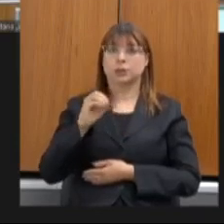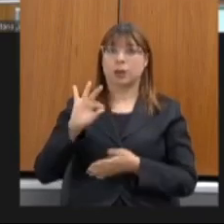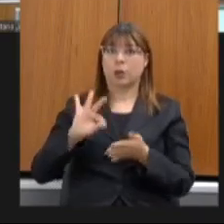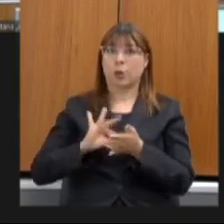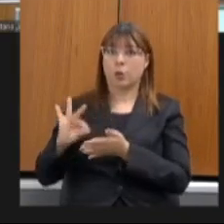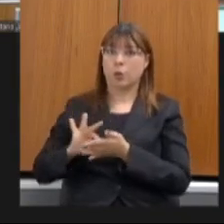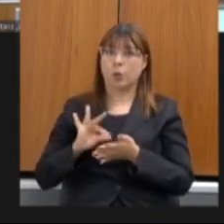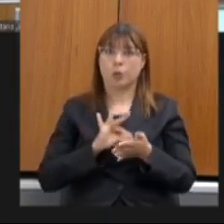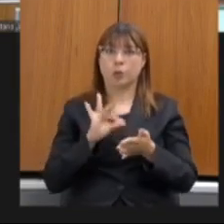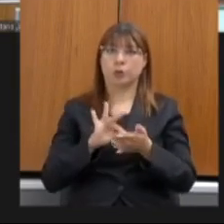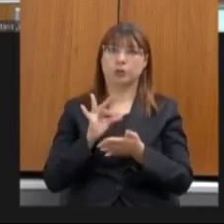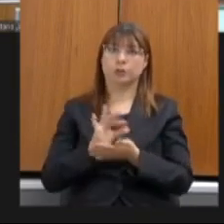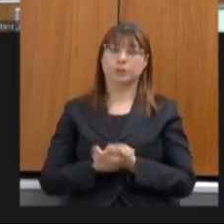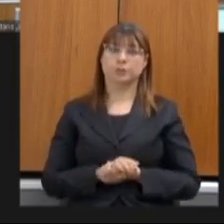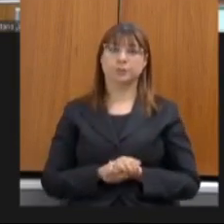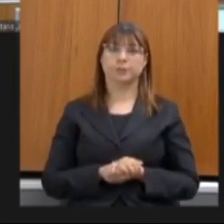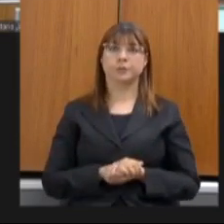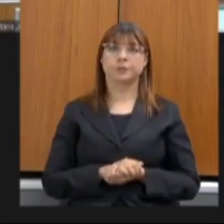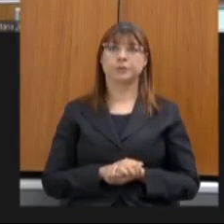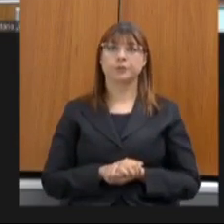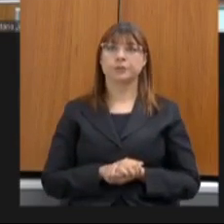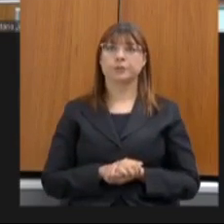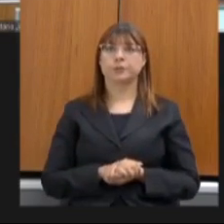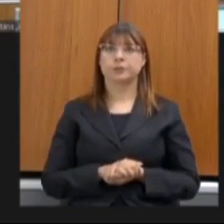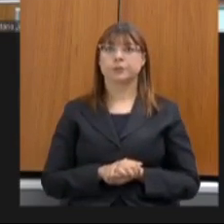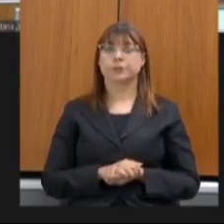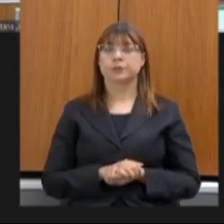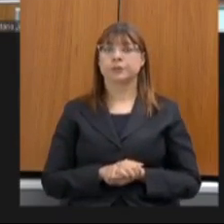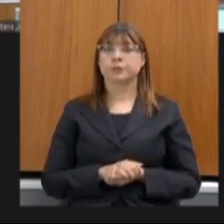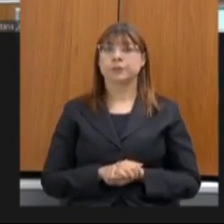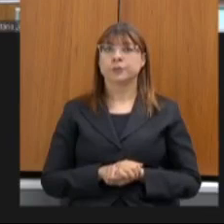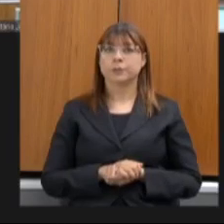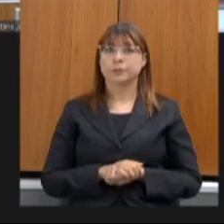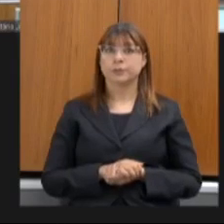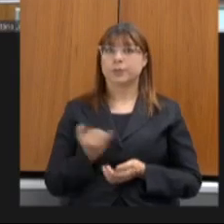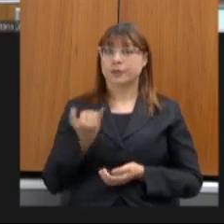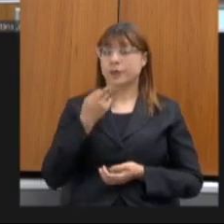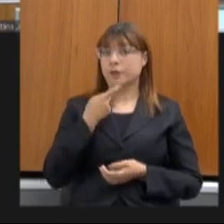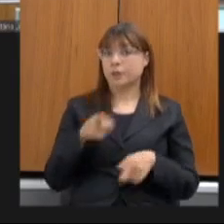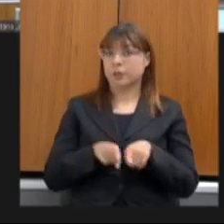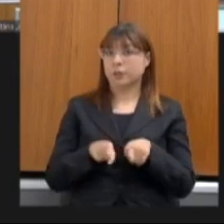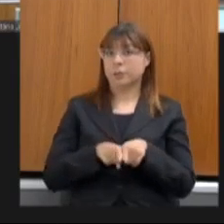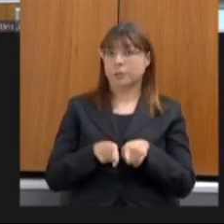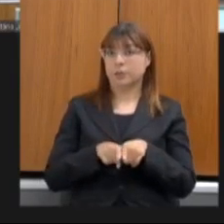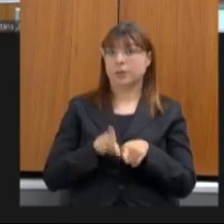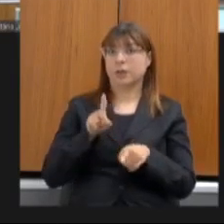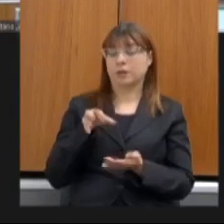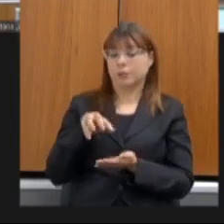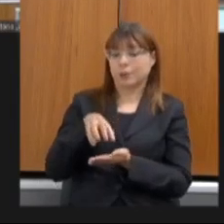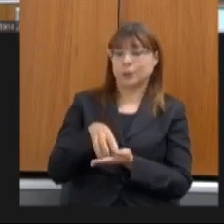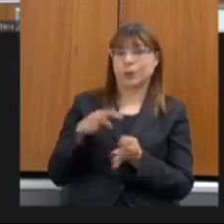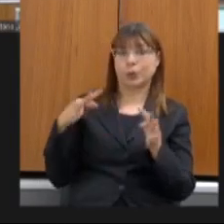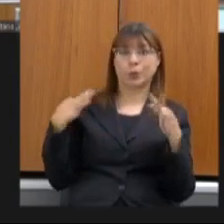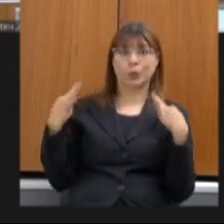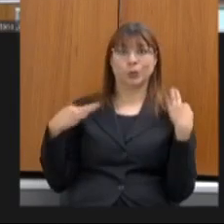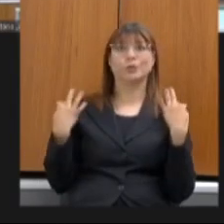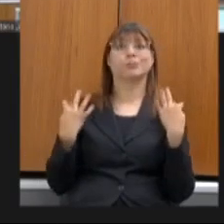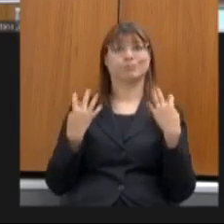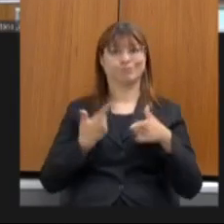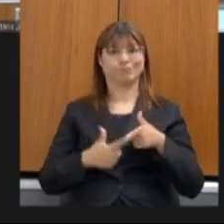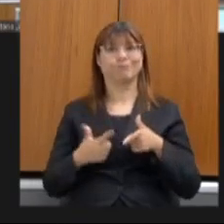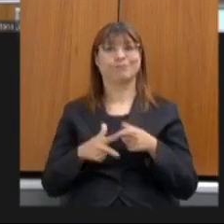passar e é também importante dizer que para o setor de turismo muito afetado pela crise